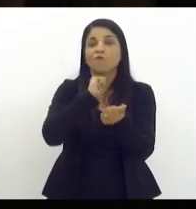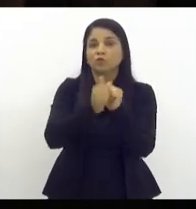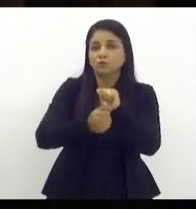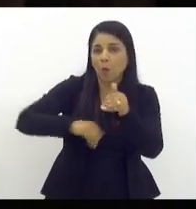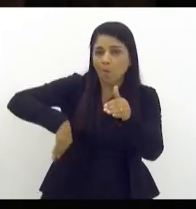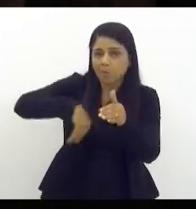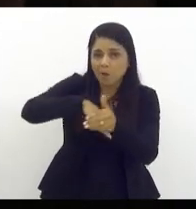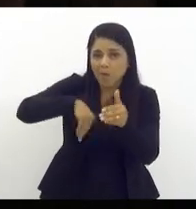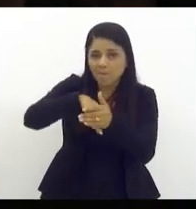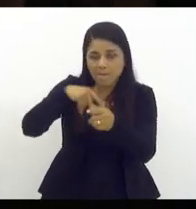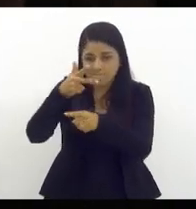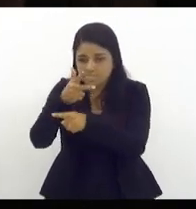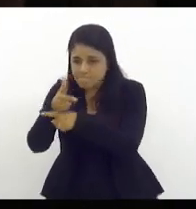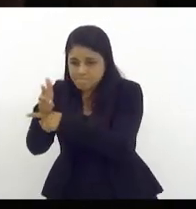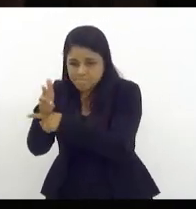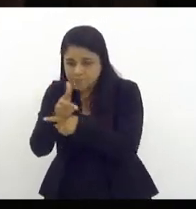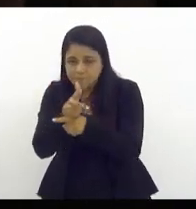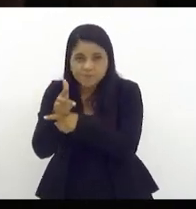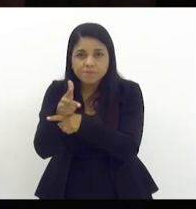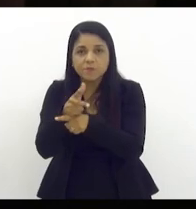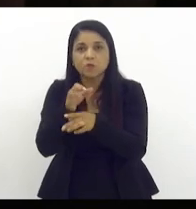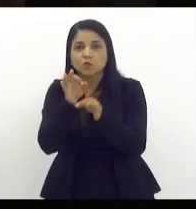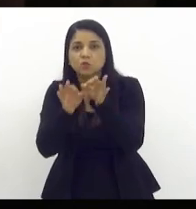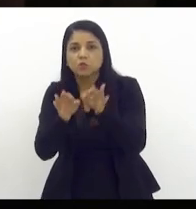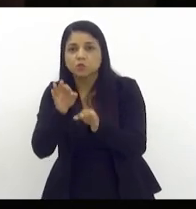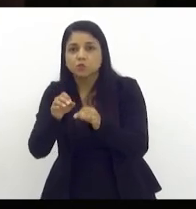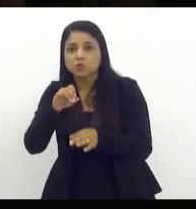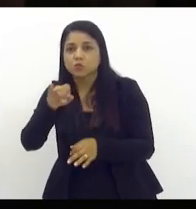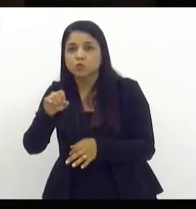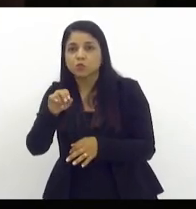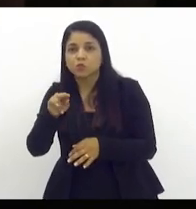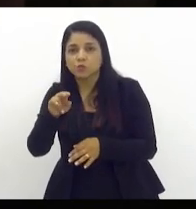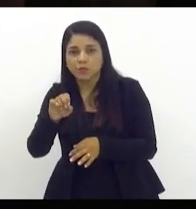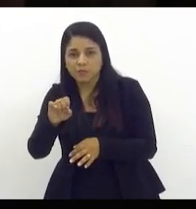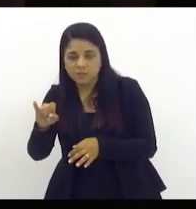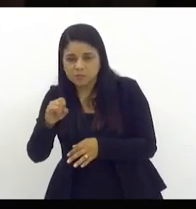partidas para orientar os seus jogadores. Bem,